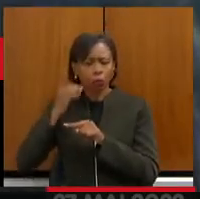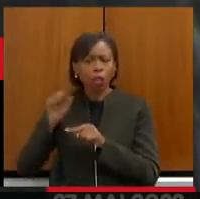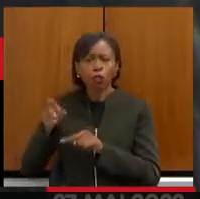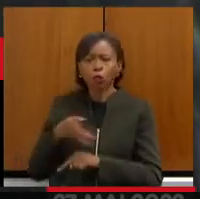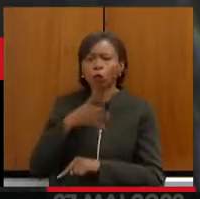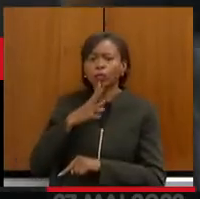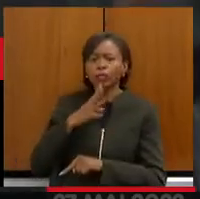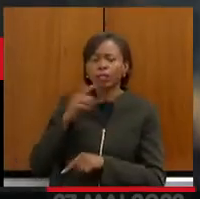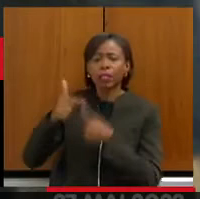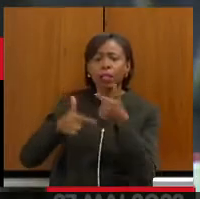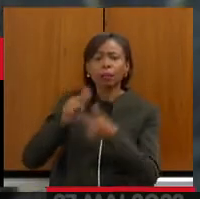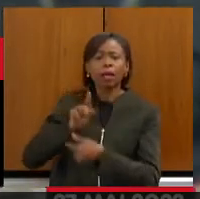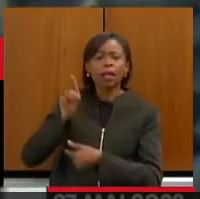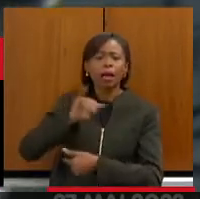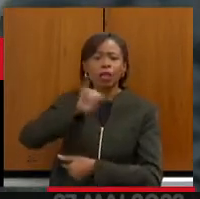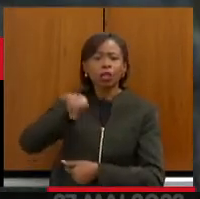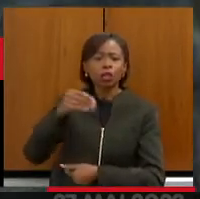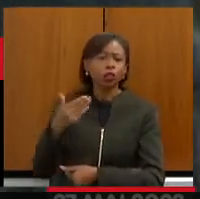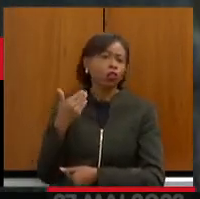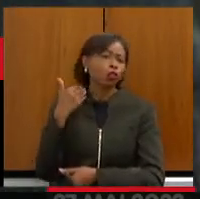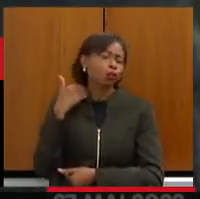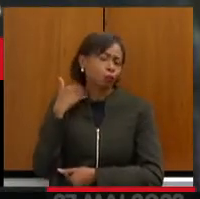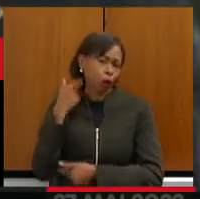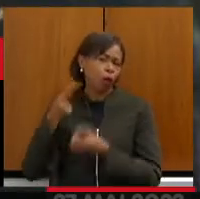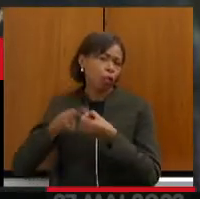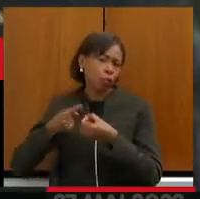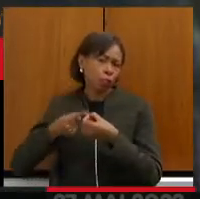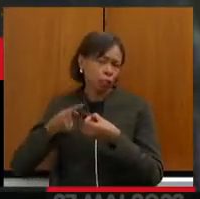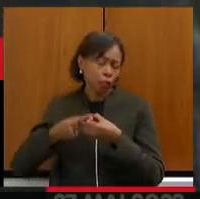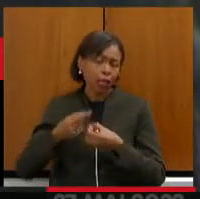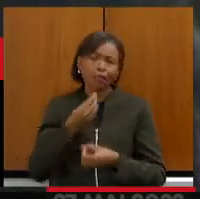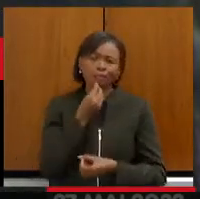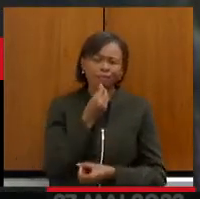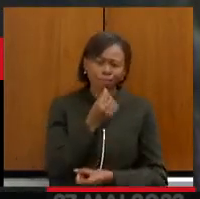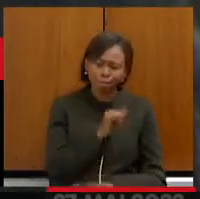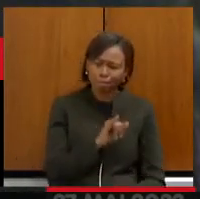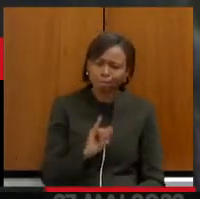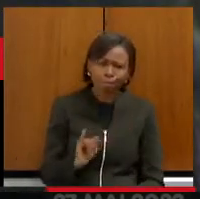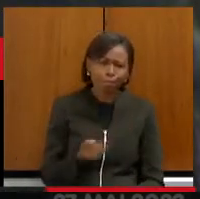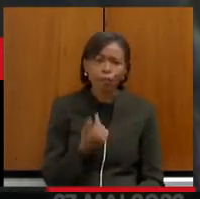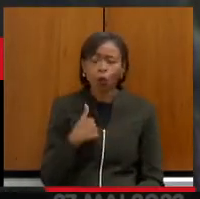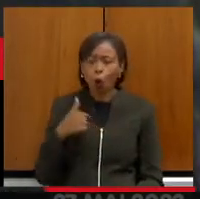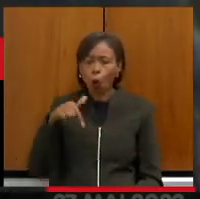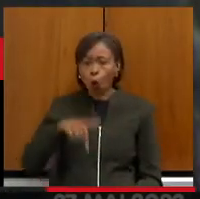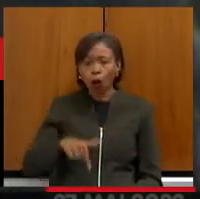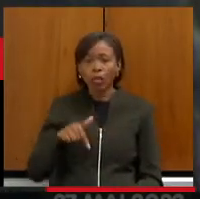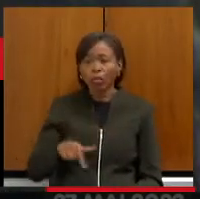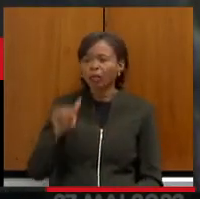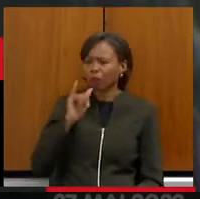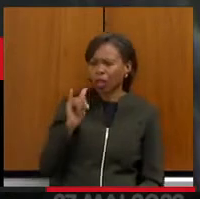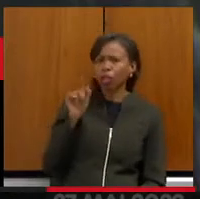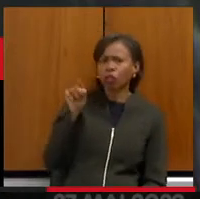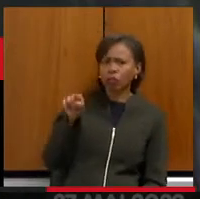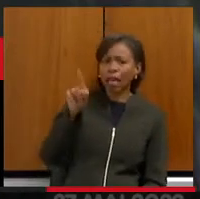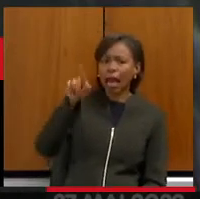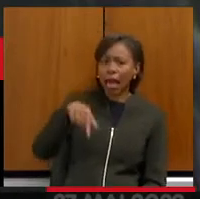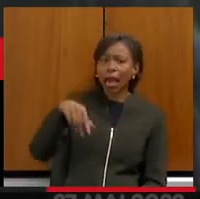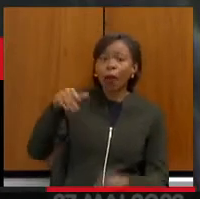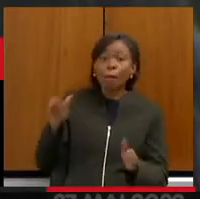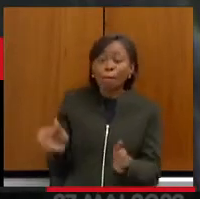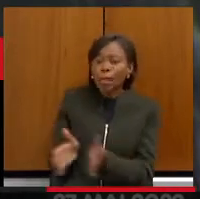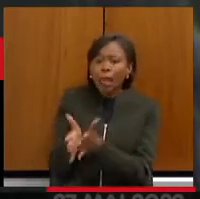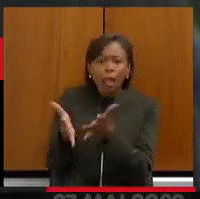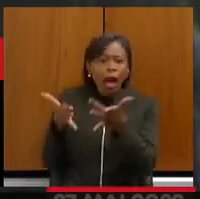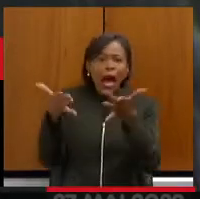nosso trabalho de Juiz de Fora ao Córrego oportunidade está aqui nesse plenário dizendo que você é um milagre nós